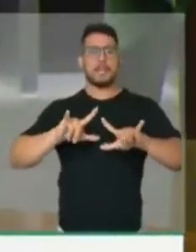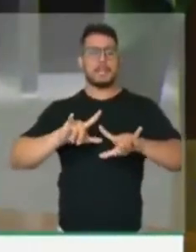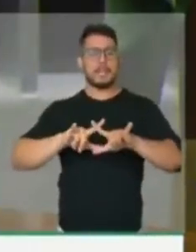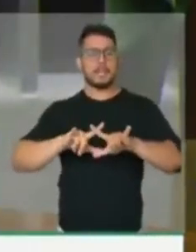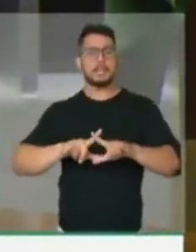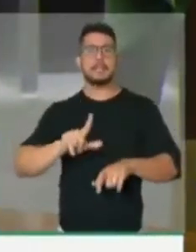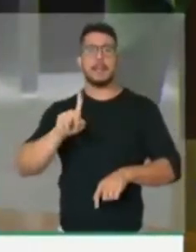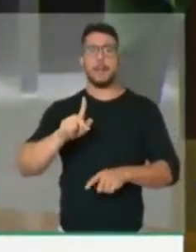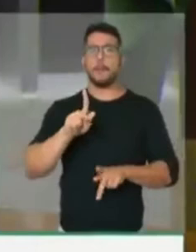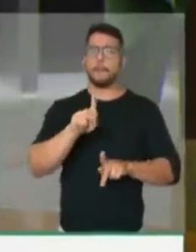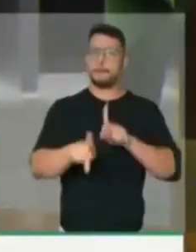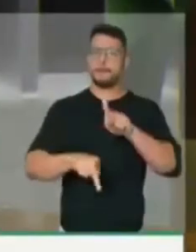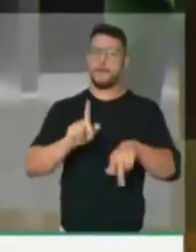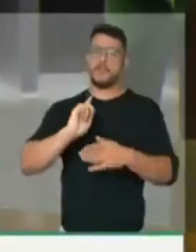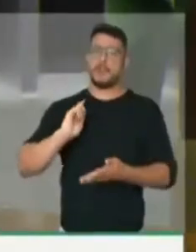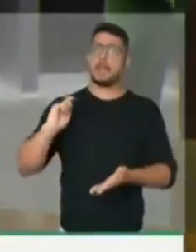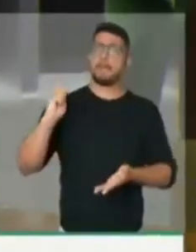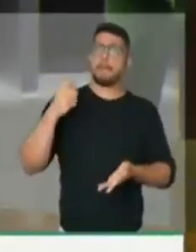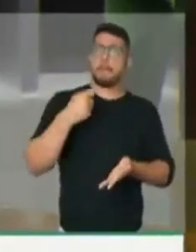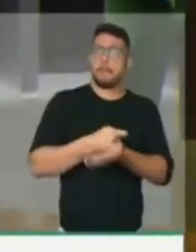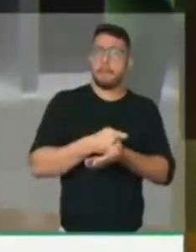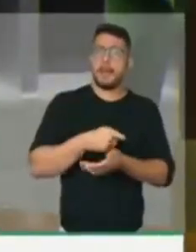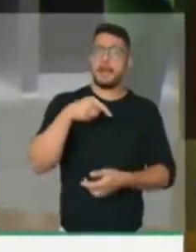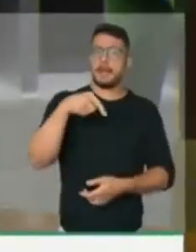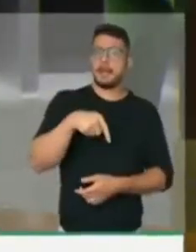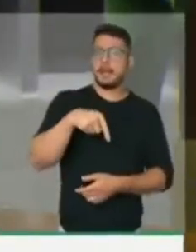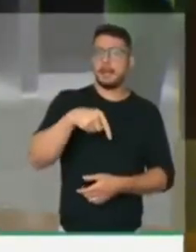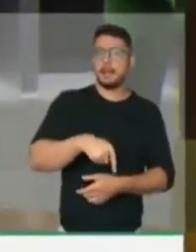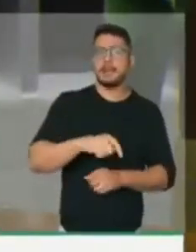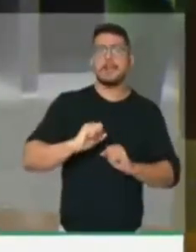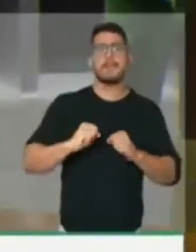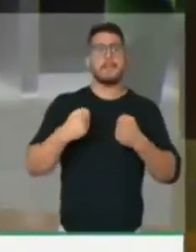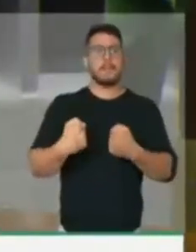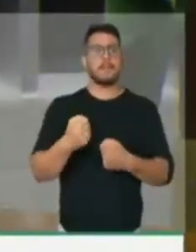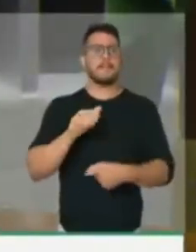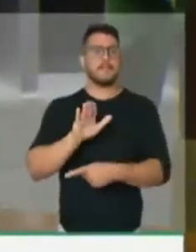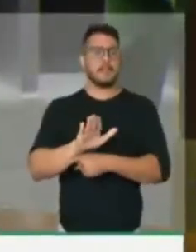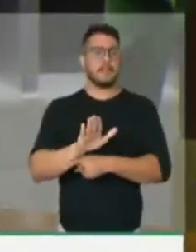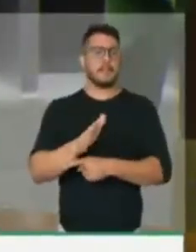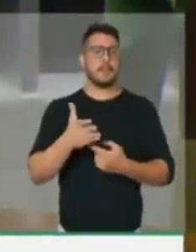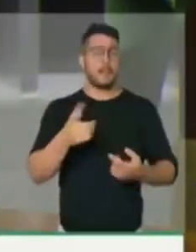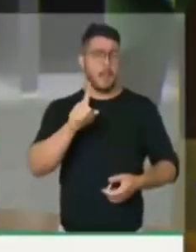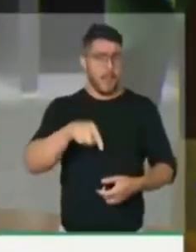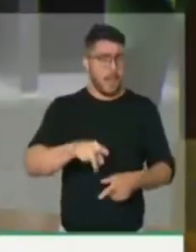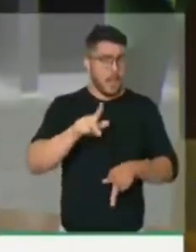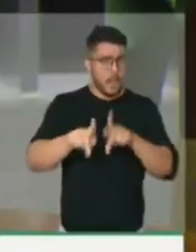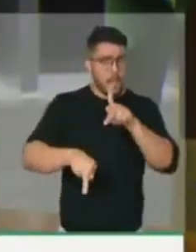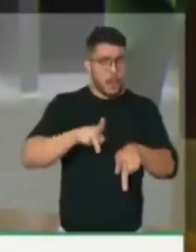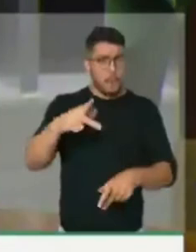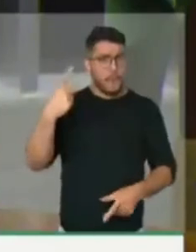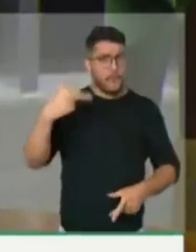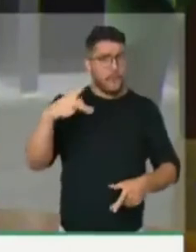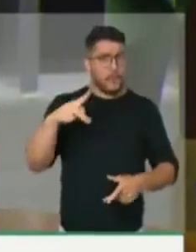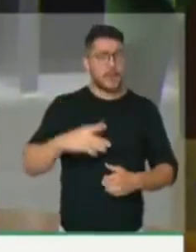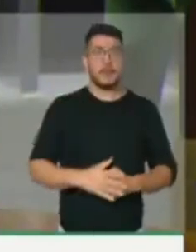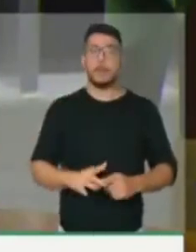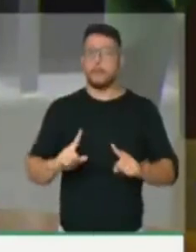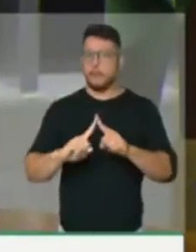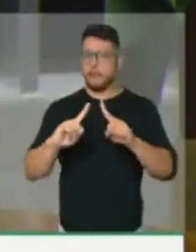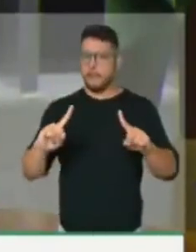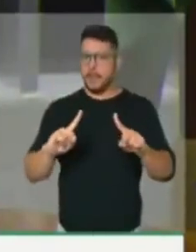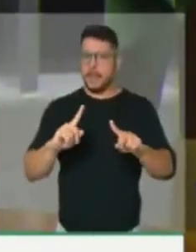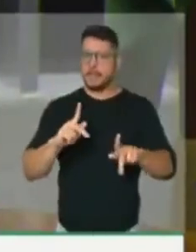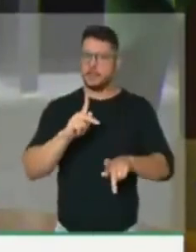com dinheiro público para vir aqui na porta da Câmara defendê-lo. Esse é o povo que o presidente da República fala. Agora, o povo de